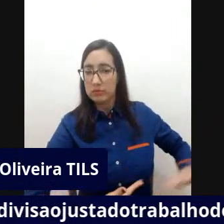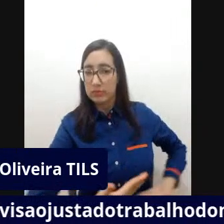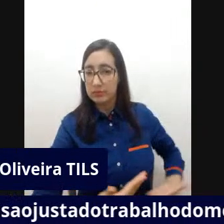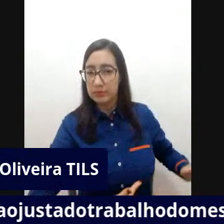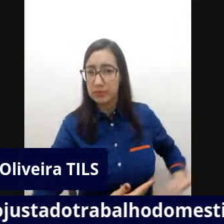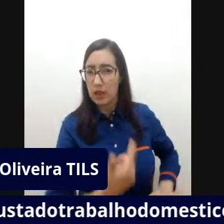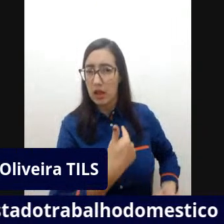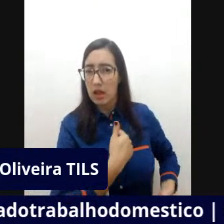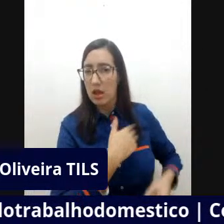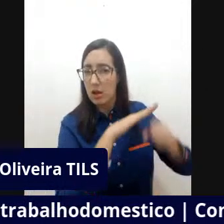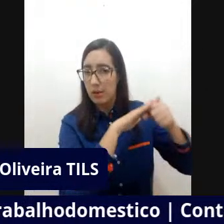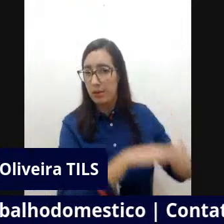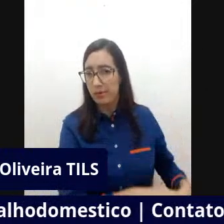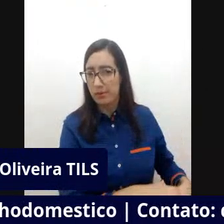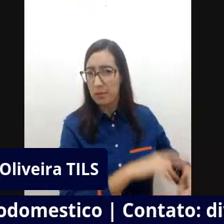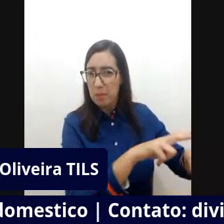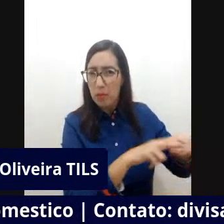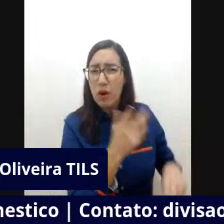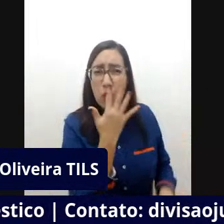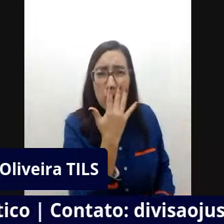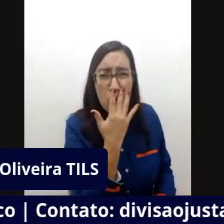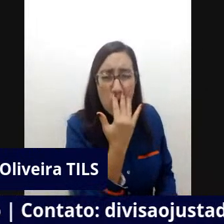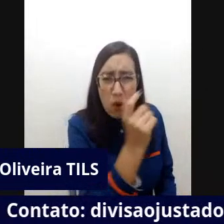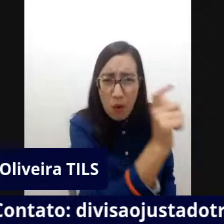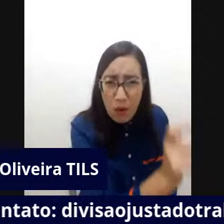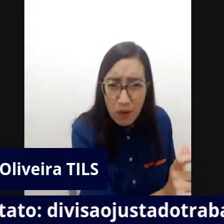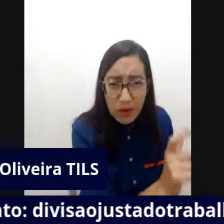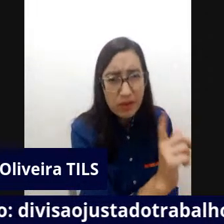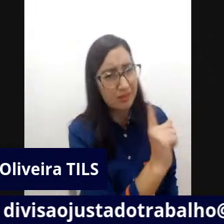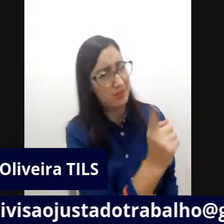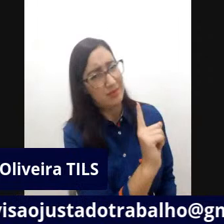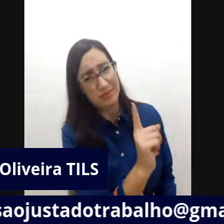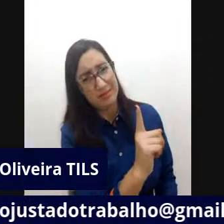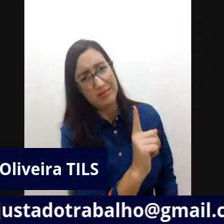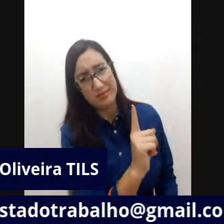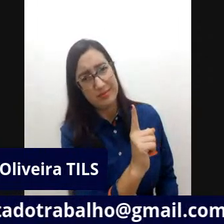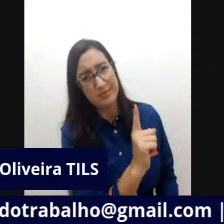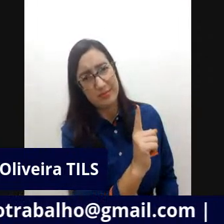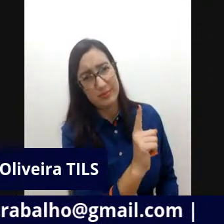forma desrespeitosa. Porque eu acho que respeito é uma via de mão dupla.